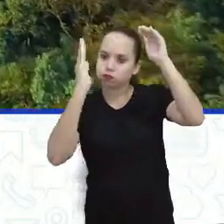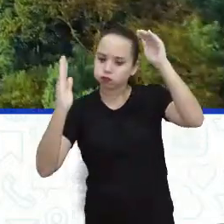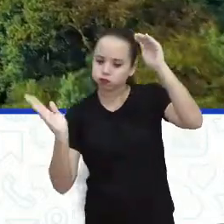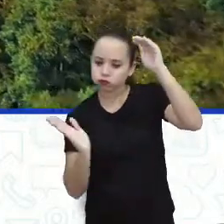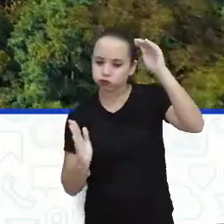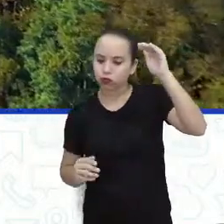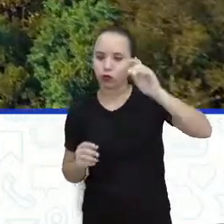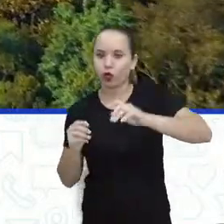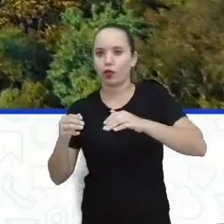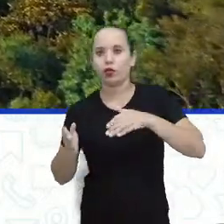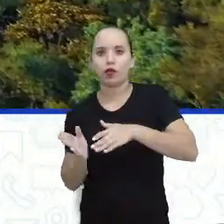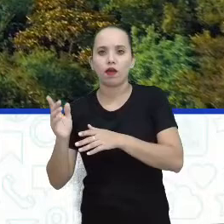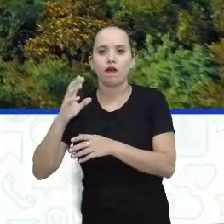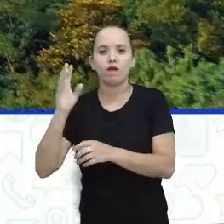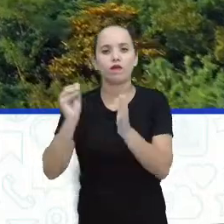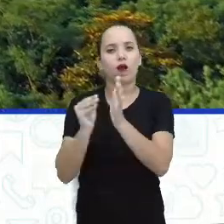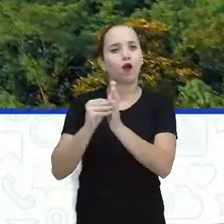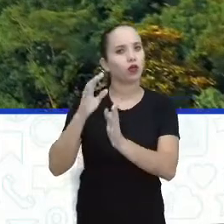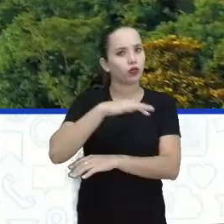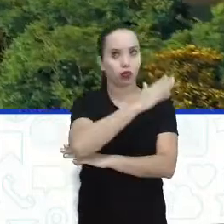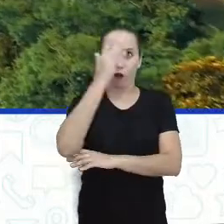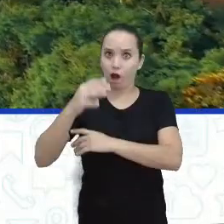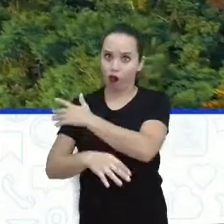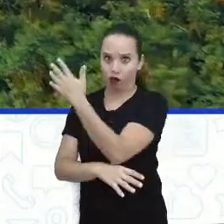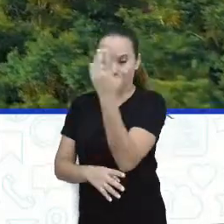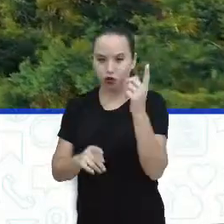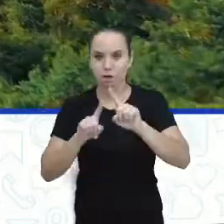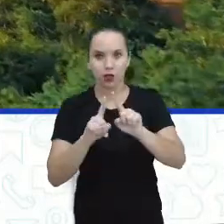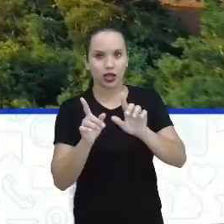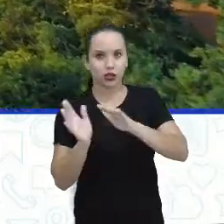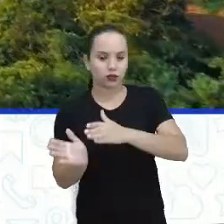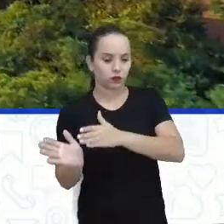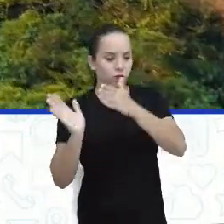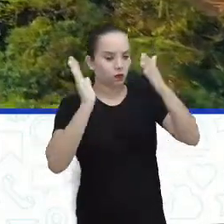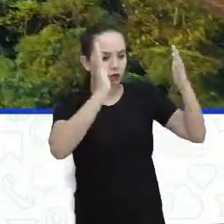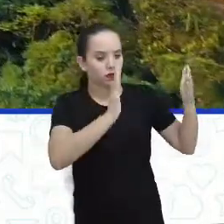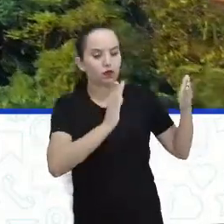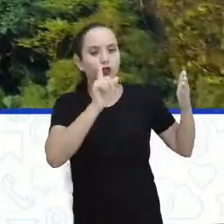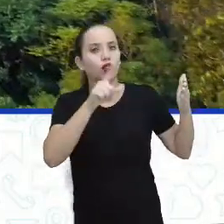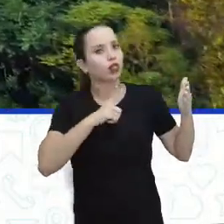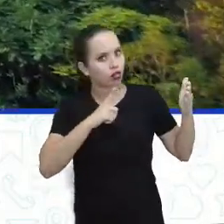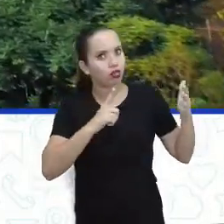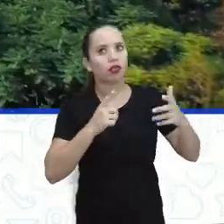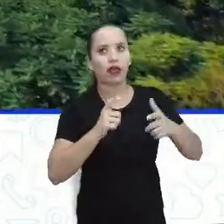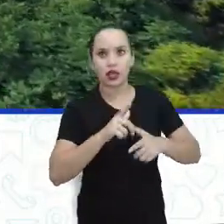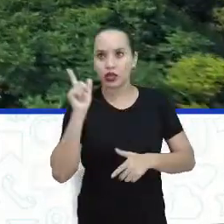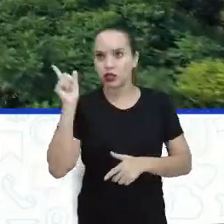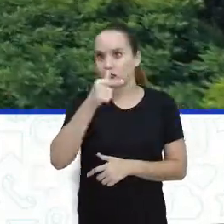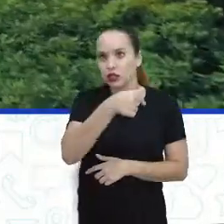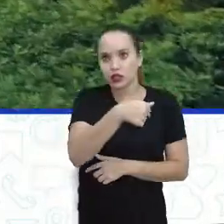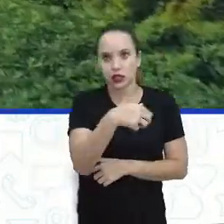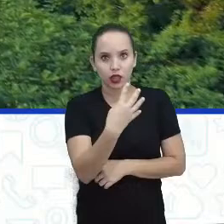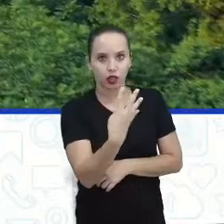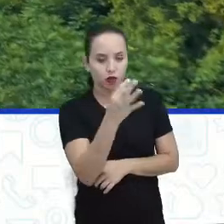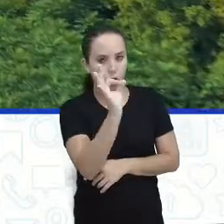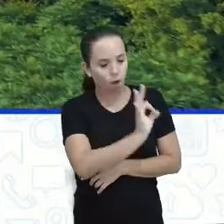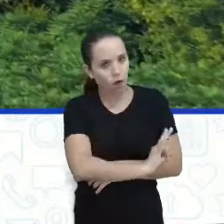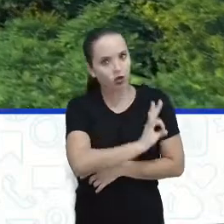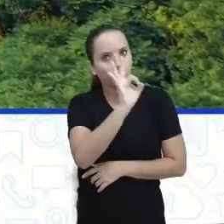bacia amazônica, ela detém, né, essa porcentagem altíssima aí de disponibilidade de água.